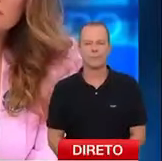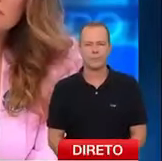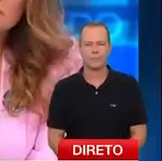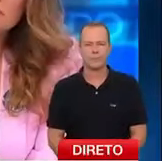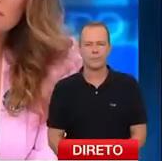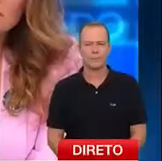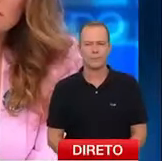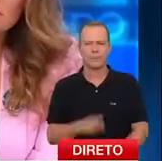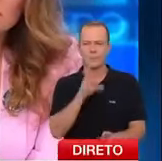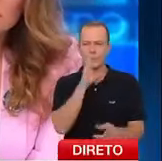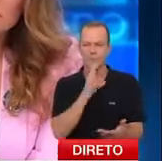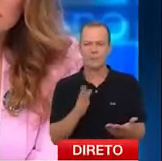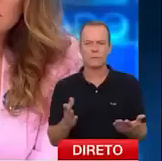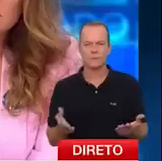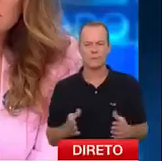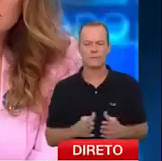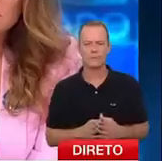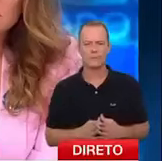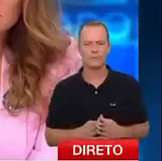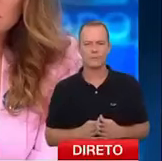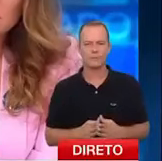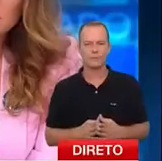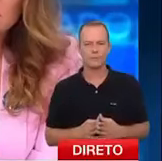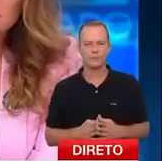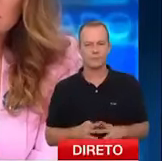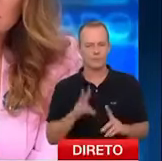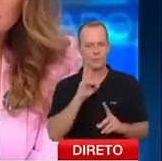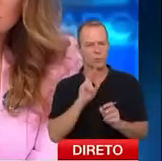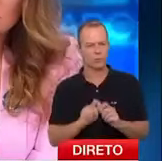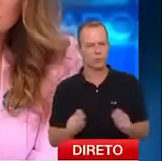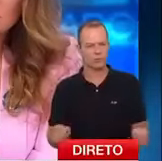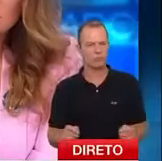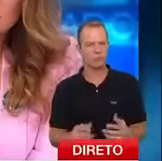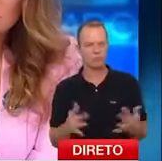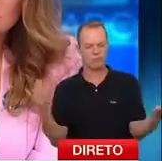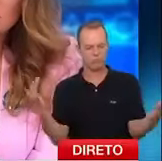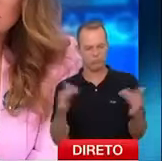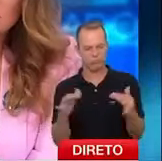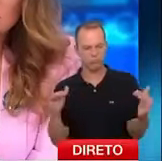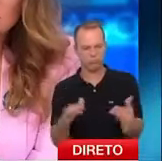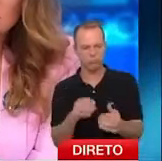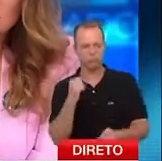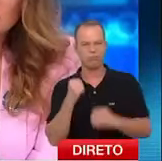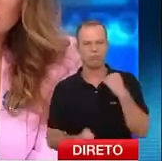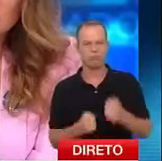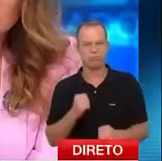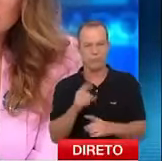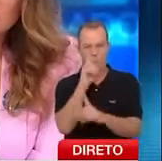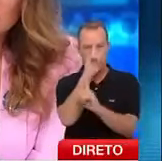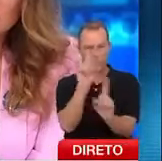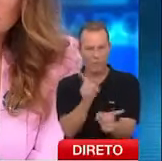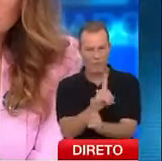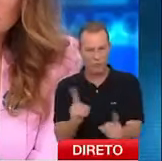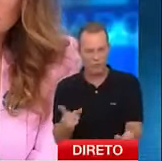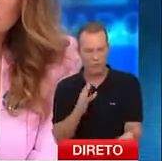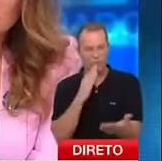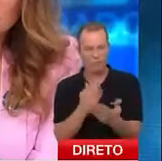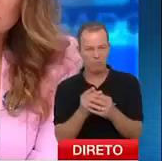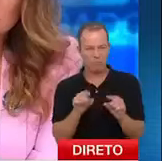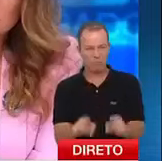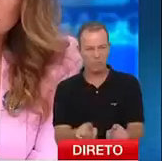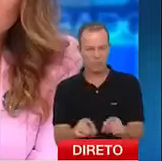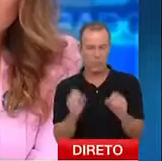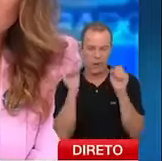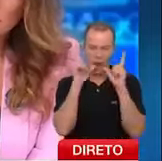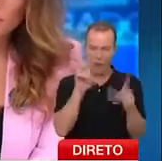existir motivos para assistirmos a estas concentrações e para os professores continuarem a deixar